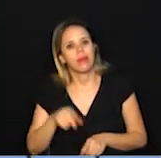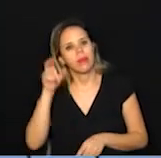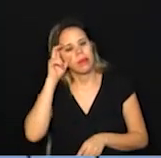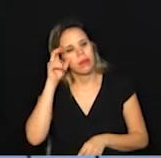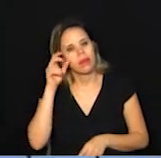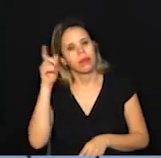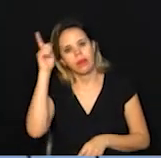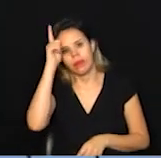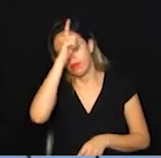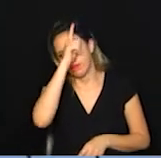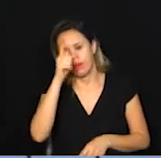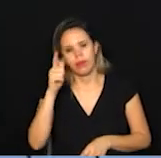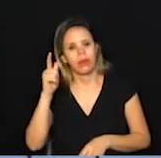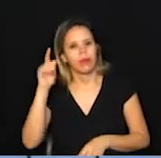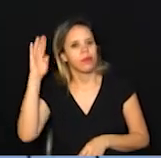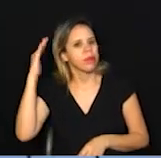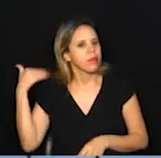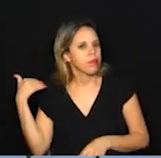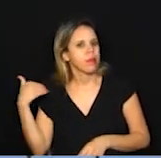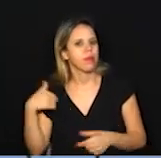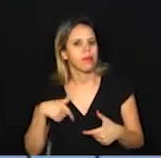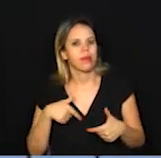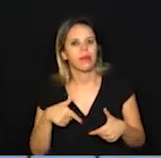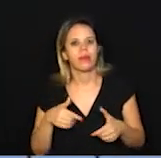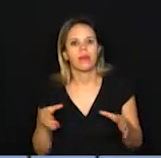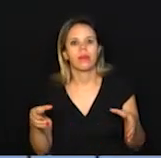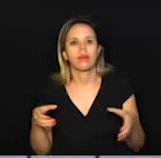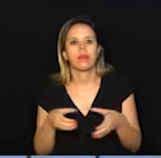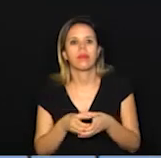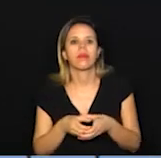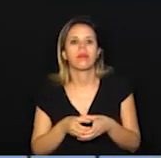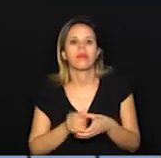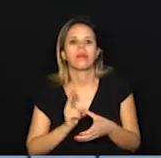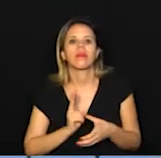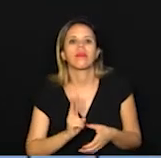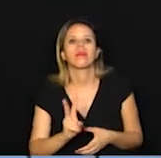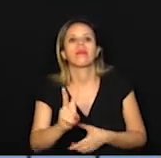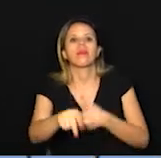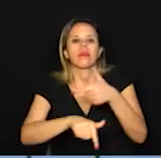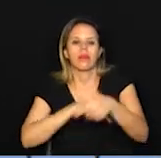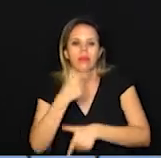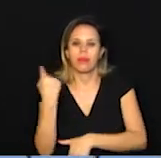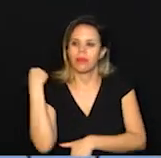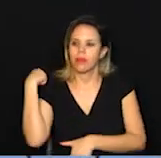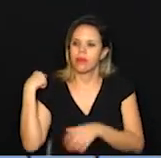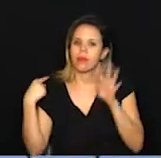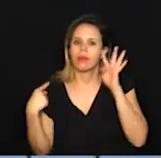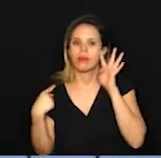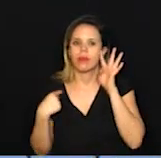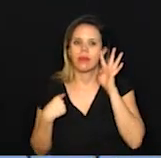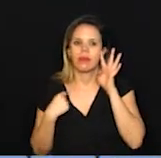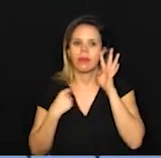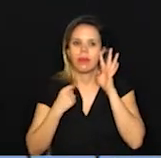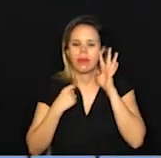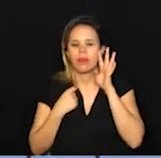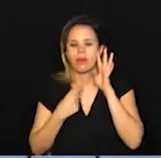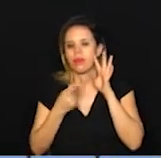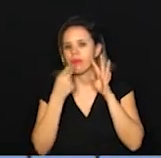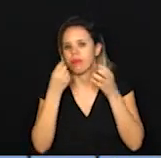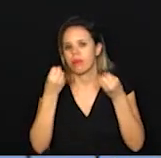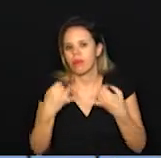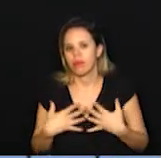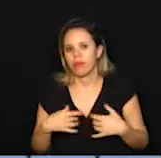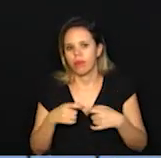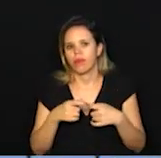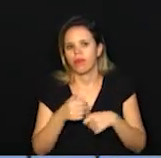e Débora Palermo. Agora é o trabalho de uma comissão permanente que na última quarta-feira falou aí com